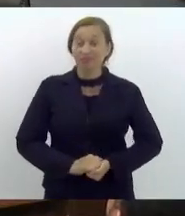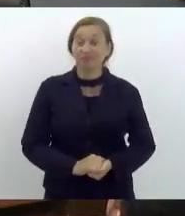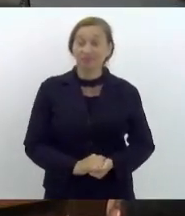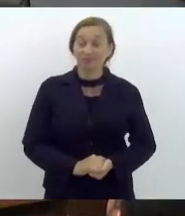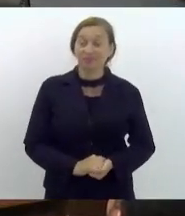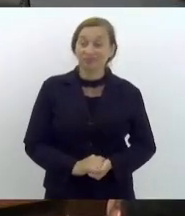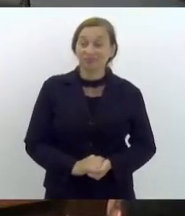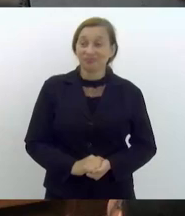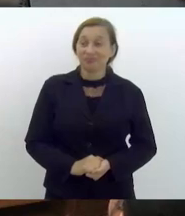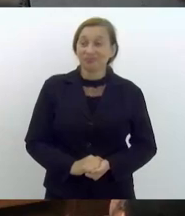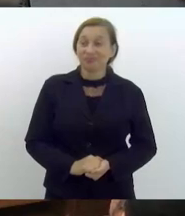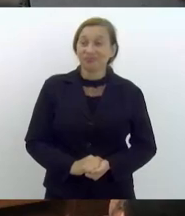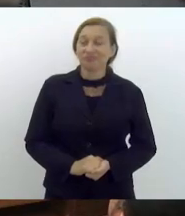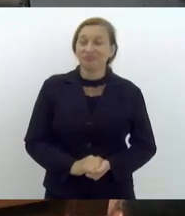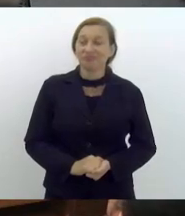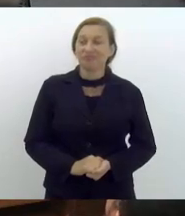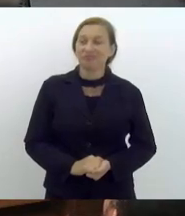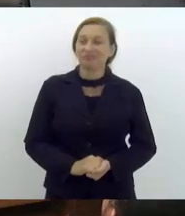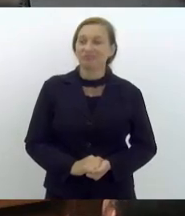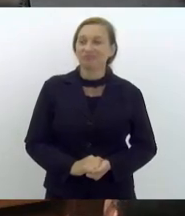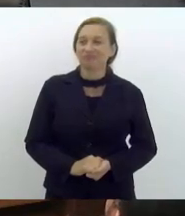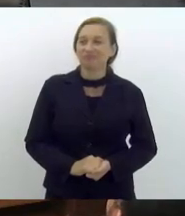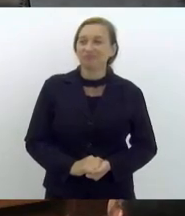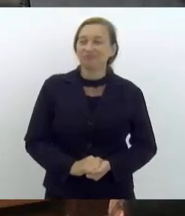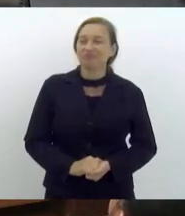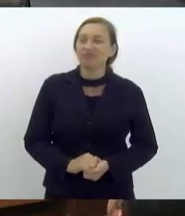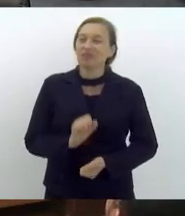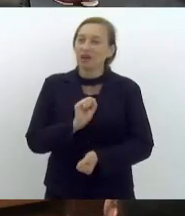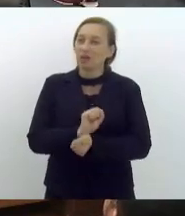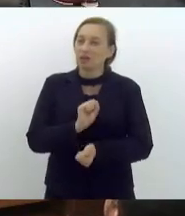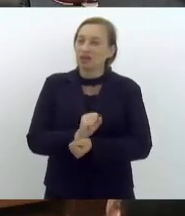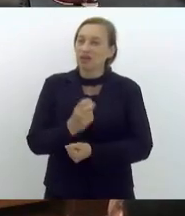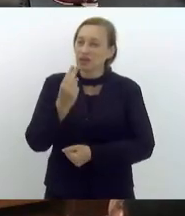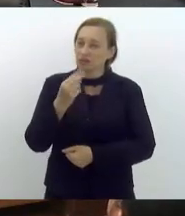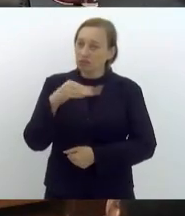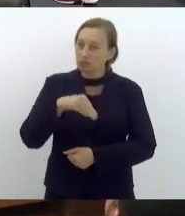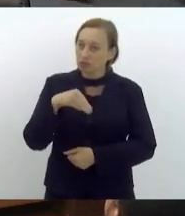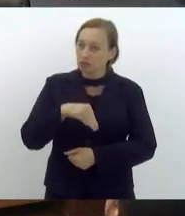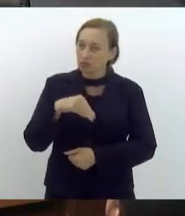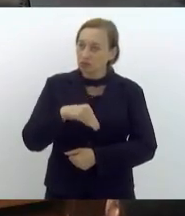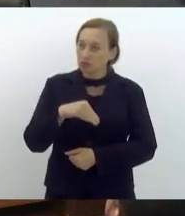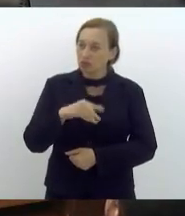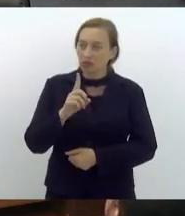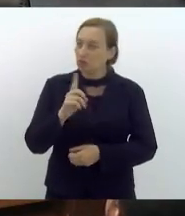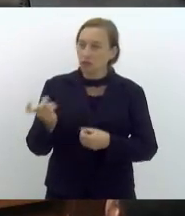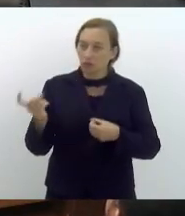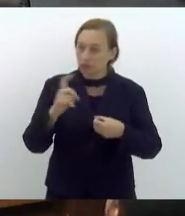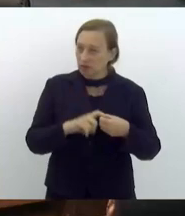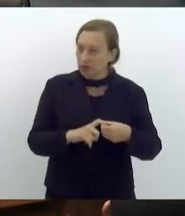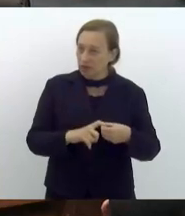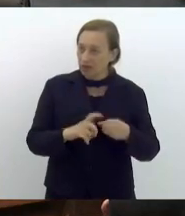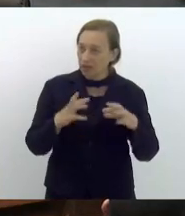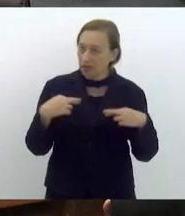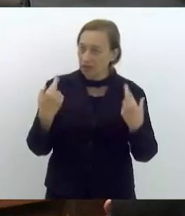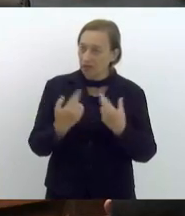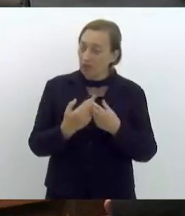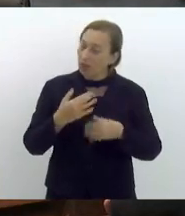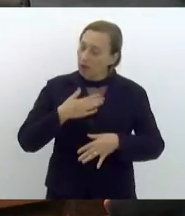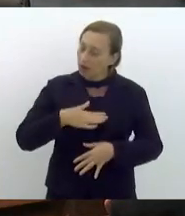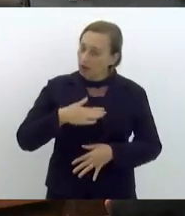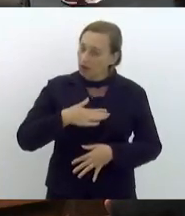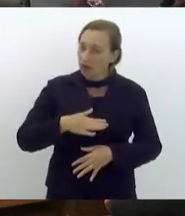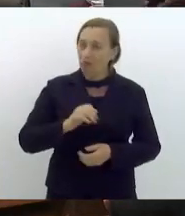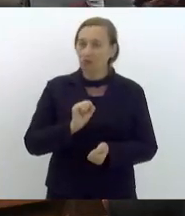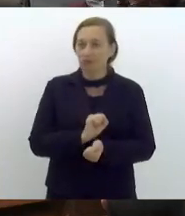declaração de voto por alguns minutinhos Não não voltei a sessão ainda não